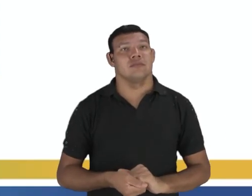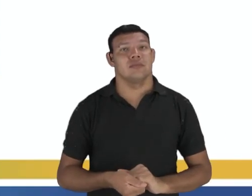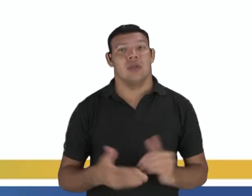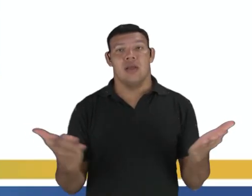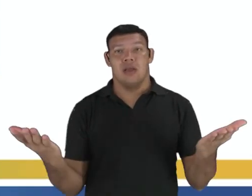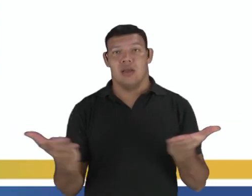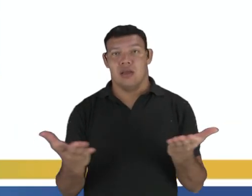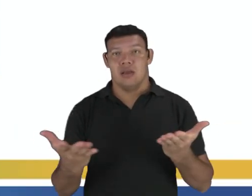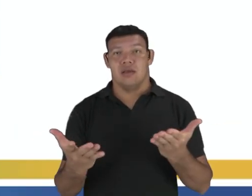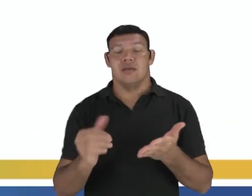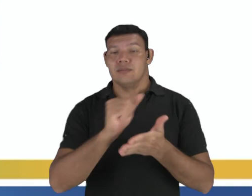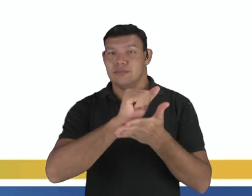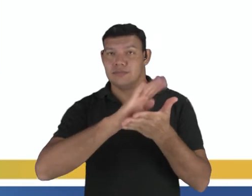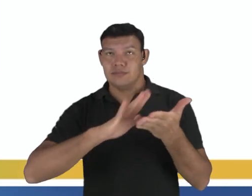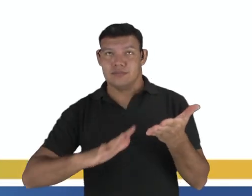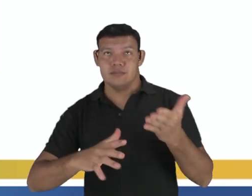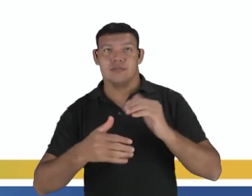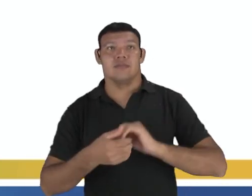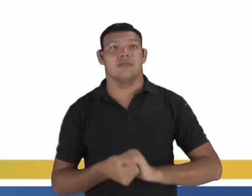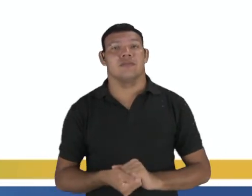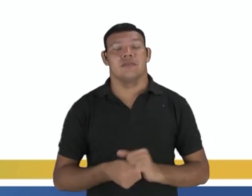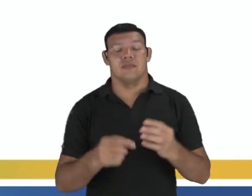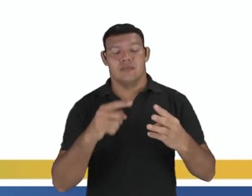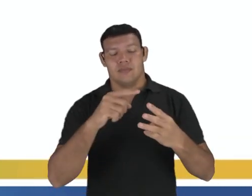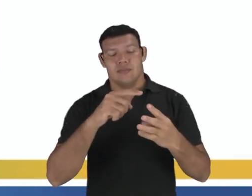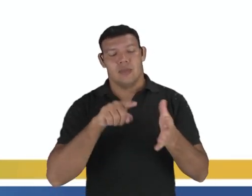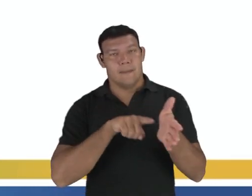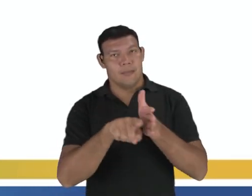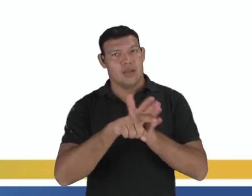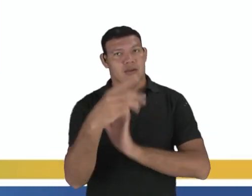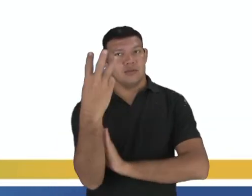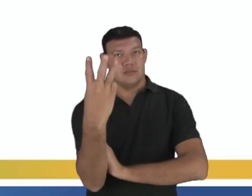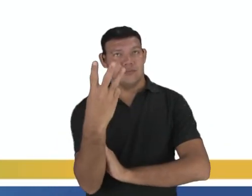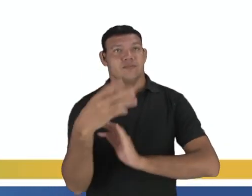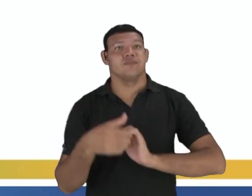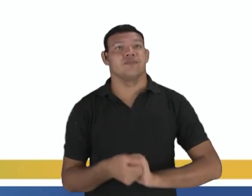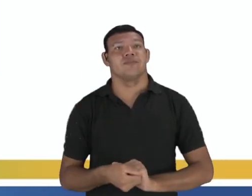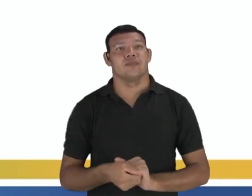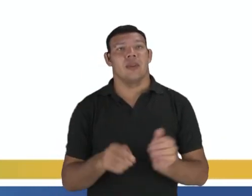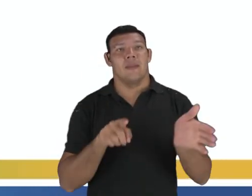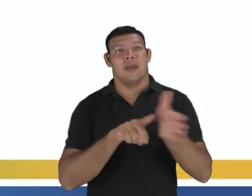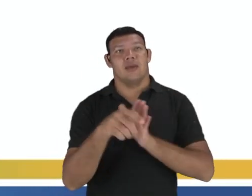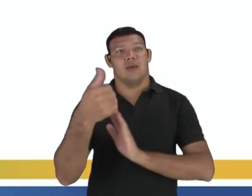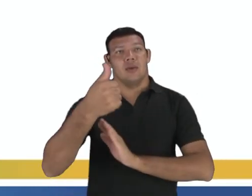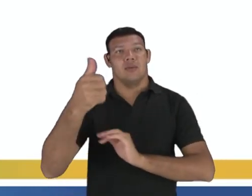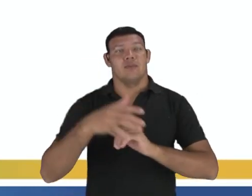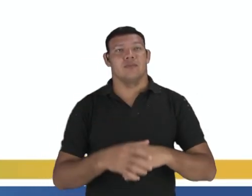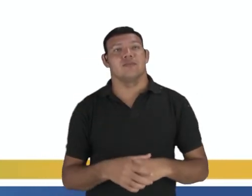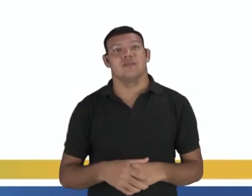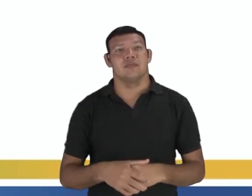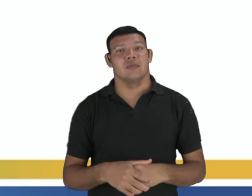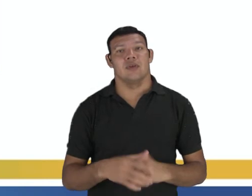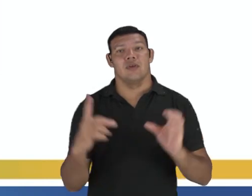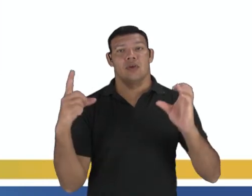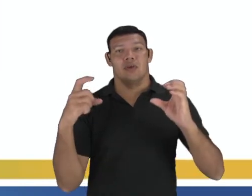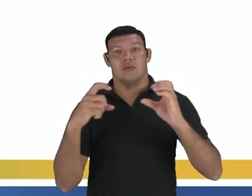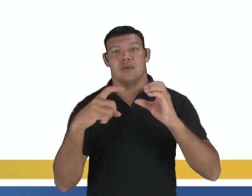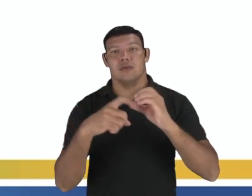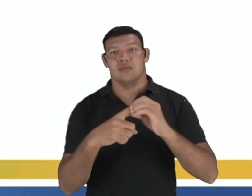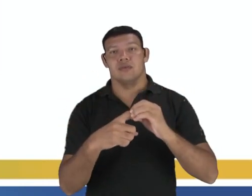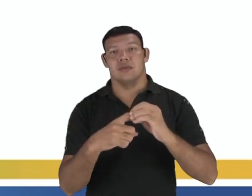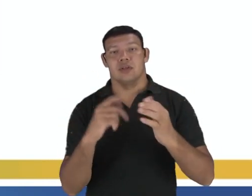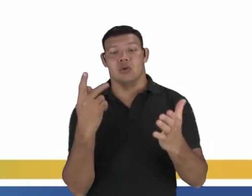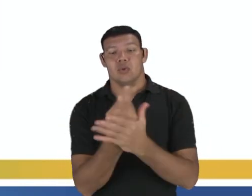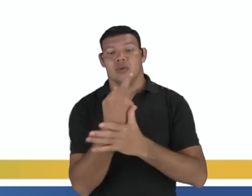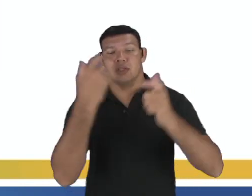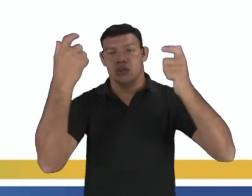a partir de agora para nós para nós fazer citando tá nós temos três questões a primeira questão perguntas onde ocorre a fecundação desse a